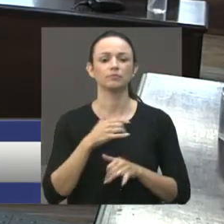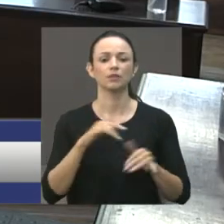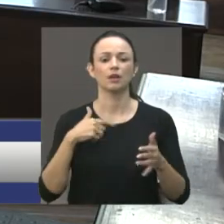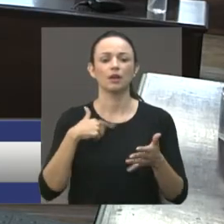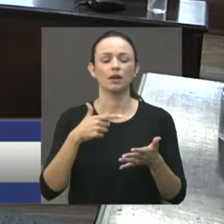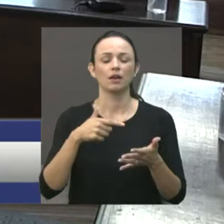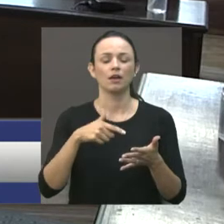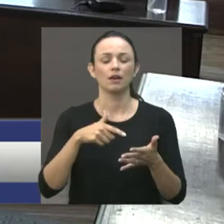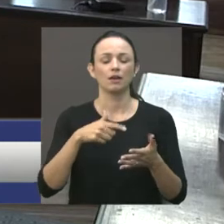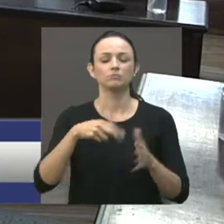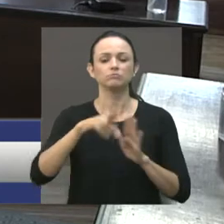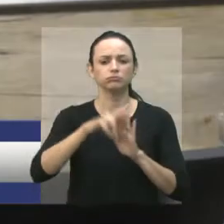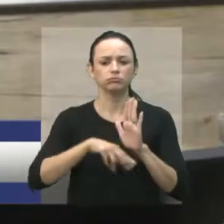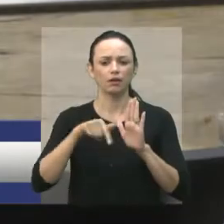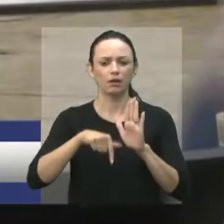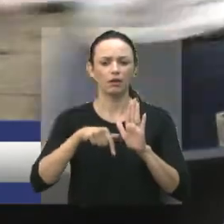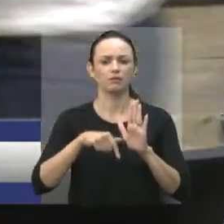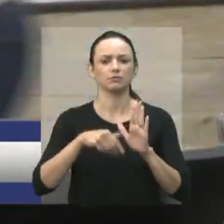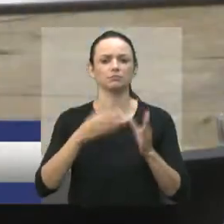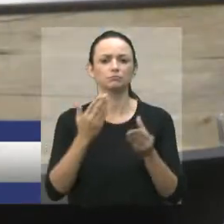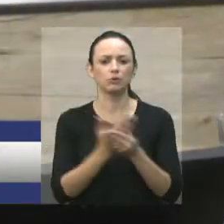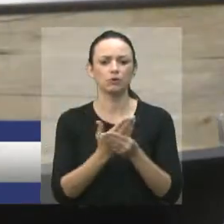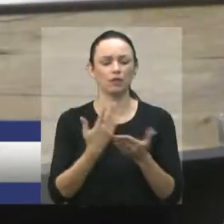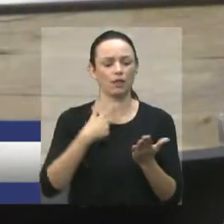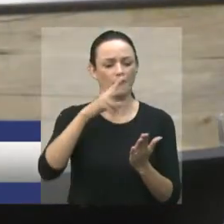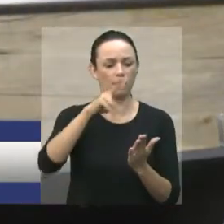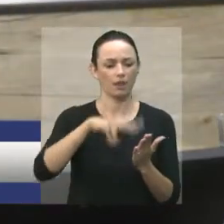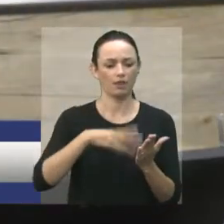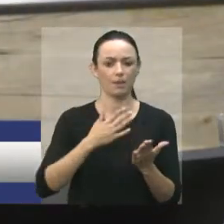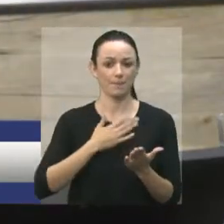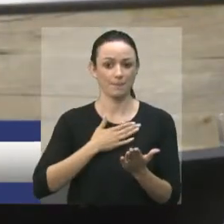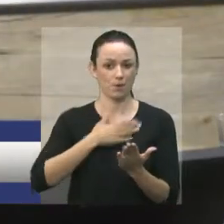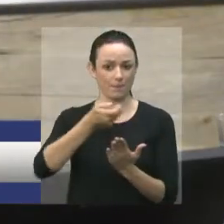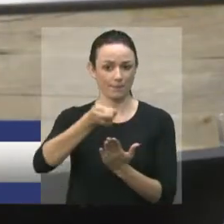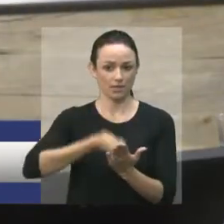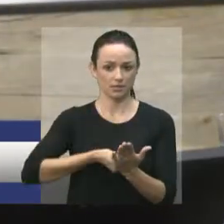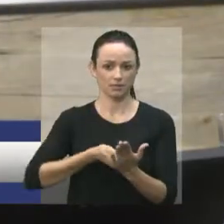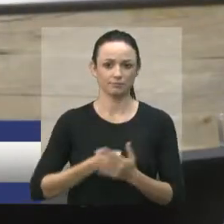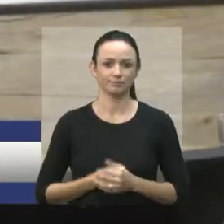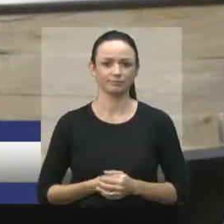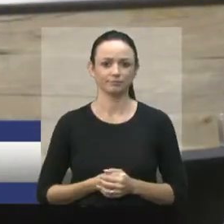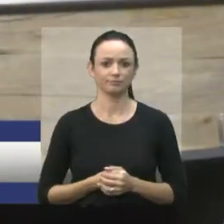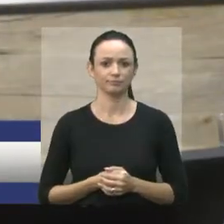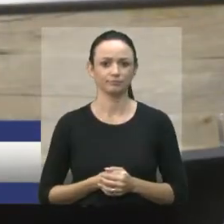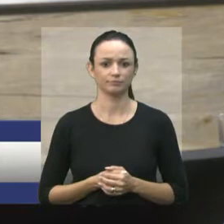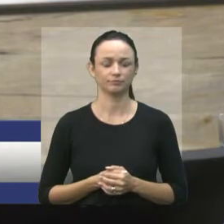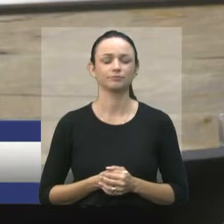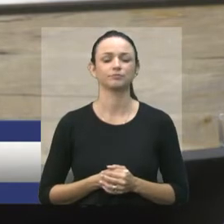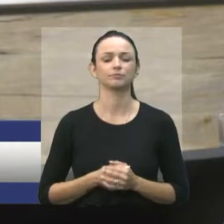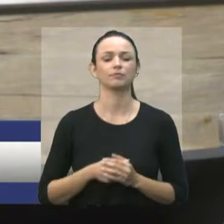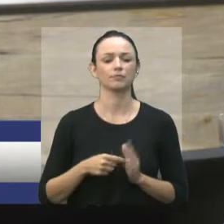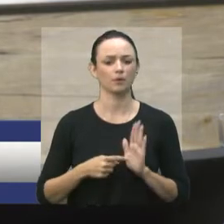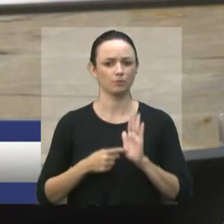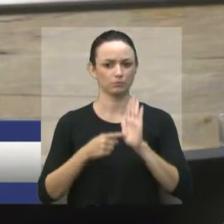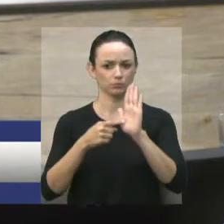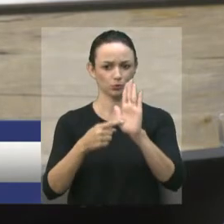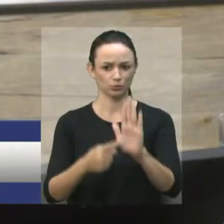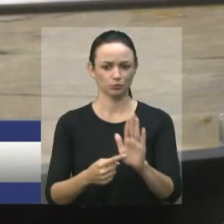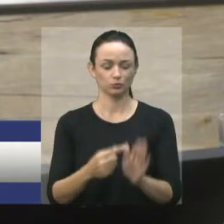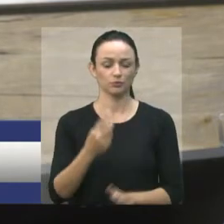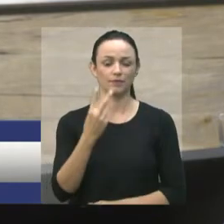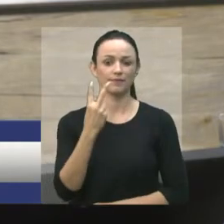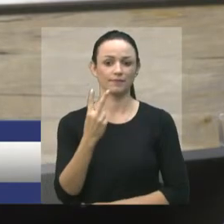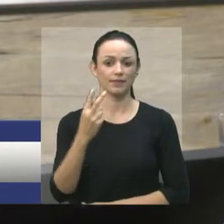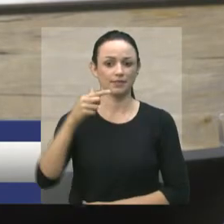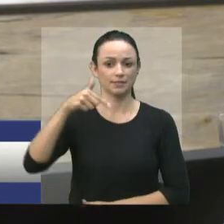deste processo e passo agora a leitura do meu parecer. Foram apresentadas 27